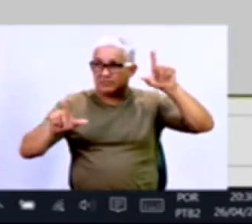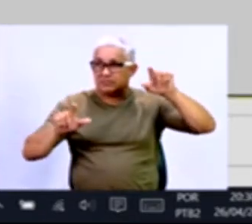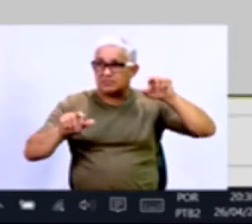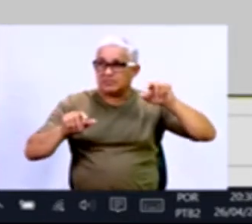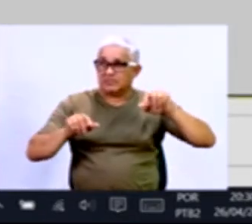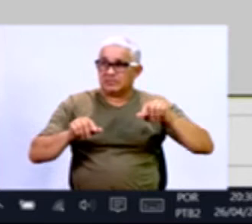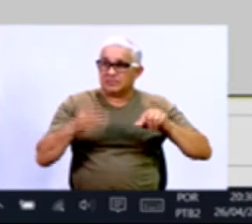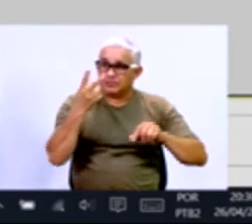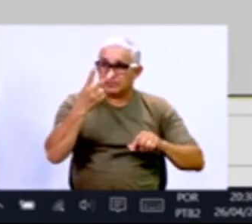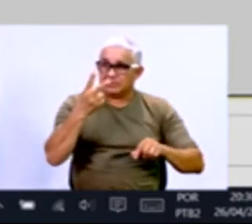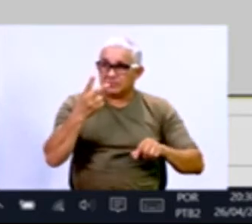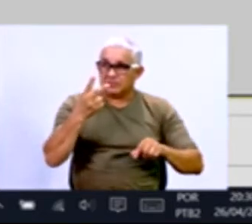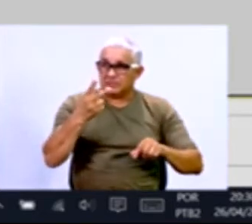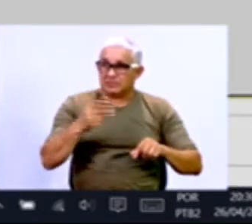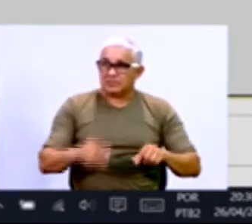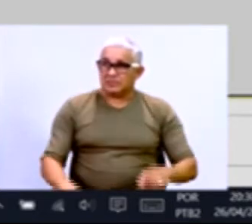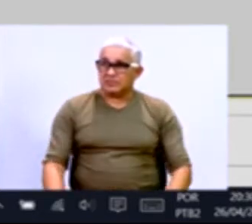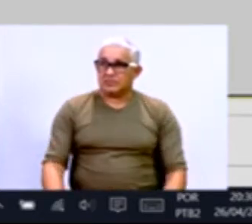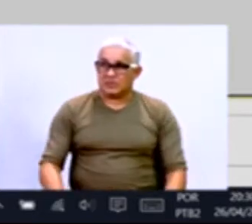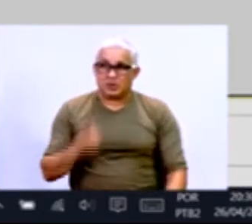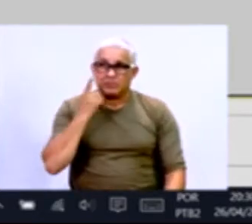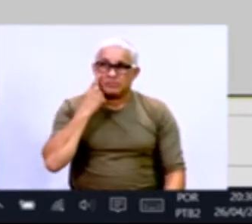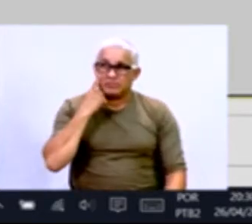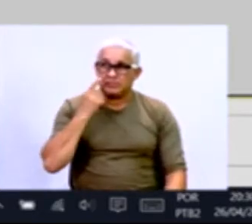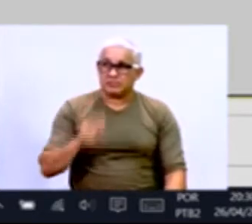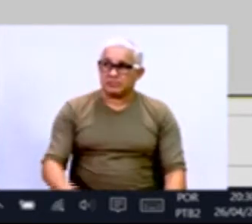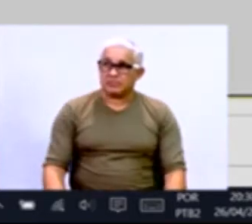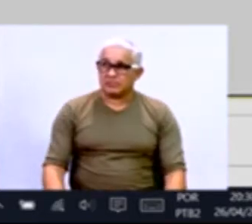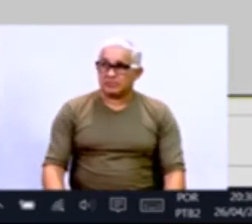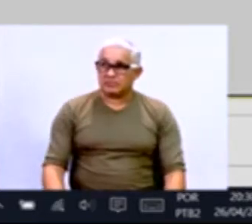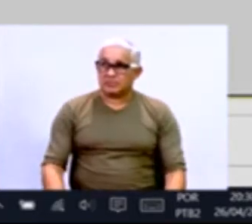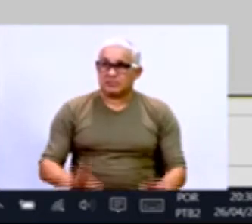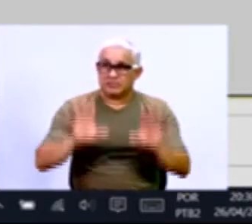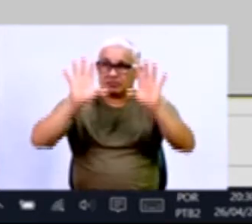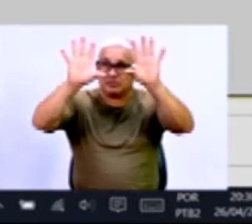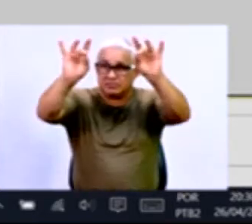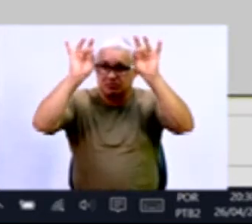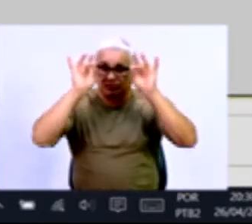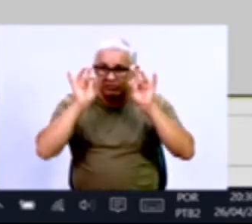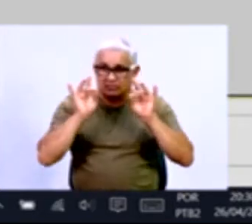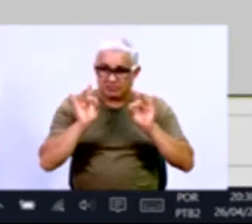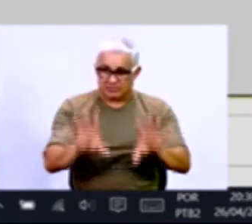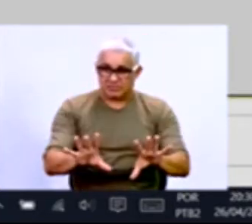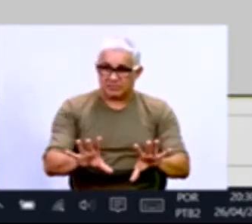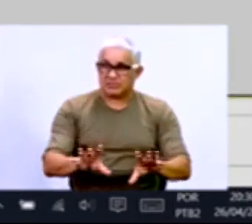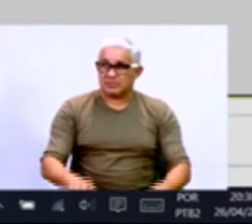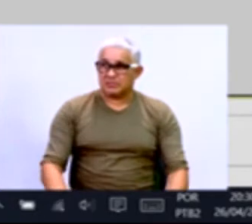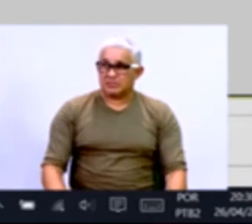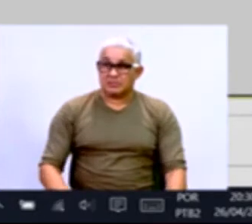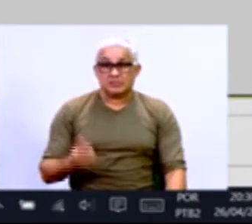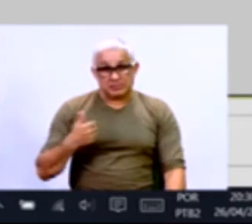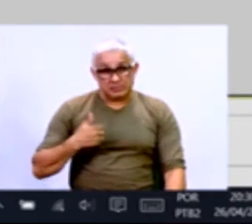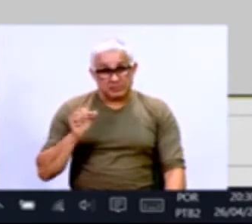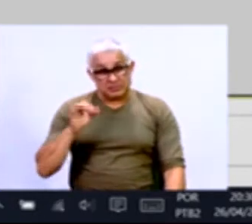dois canais. Então eu vou vir bem aqui e vou colar aquele pedaço que eu cortei. Se eu quiser tocar só essa faixa